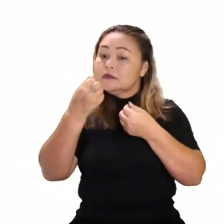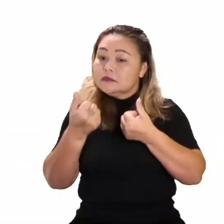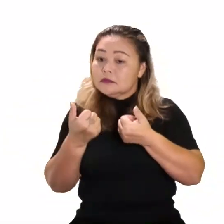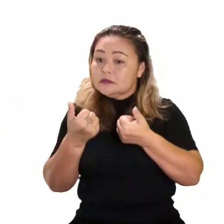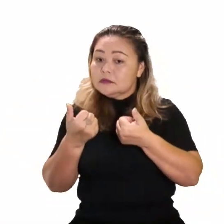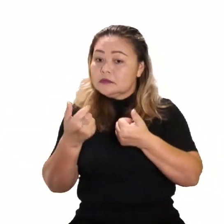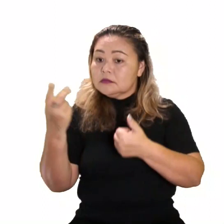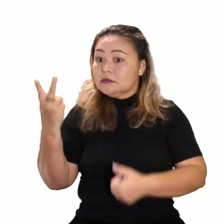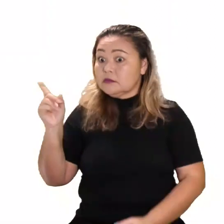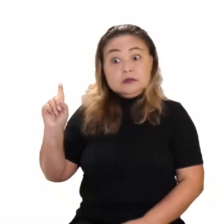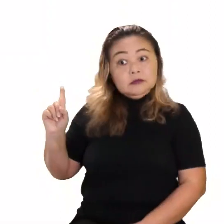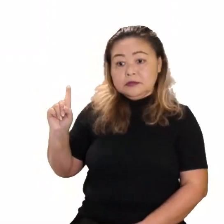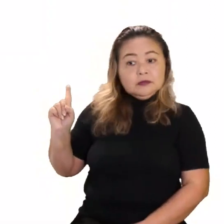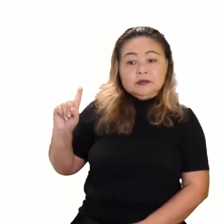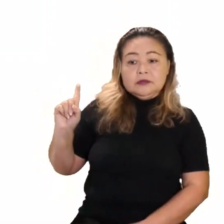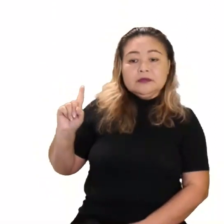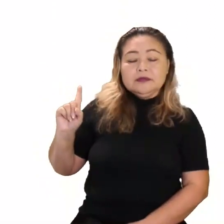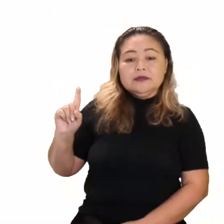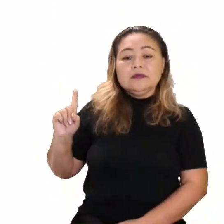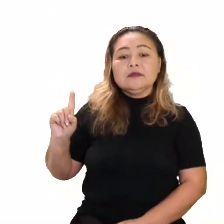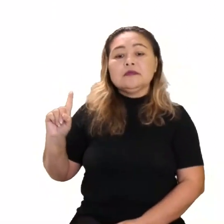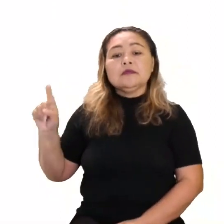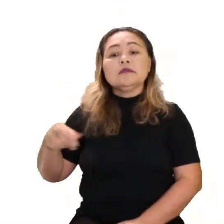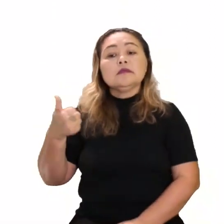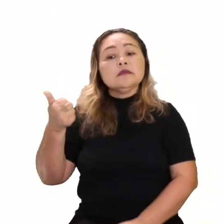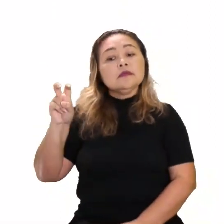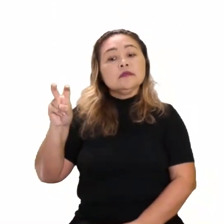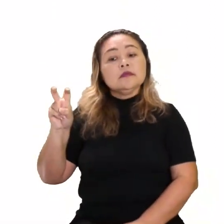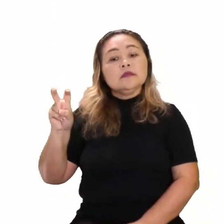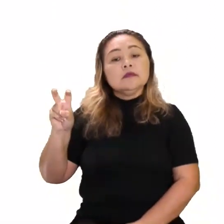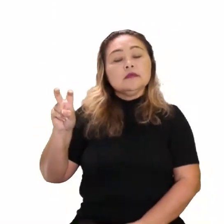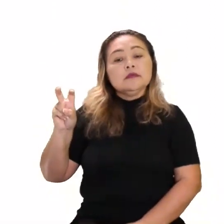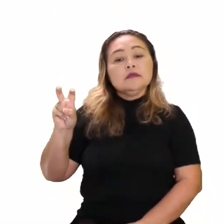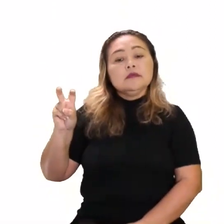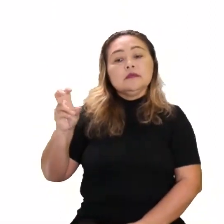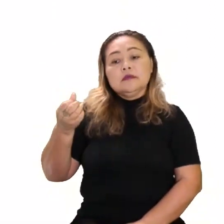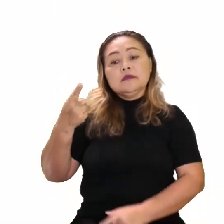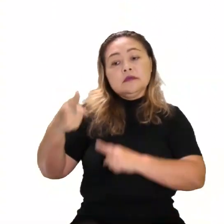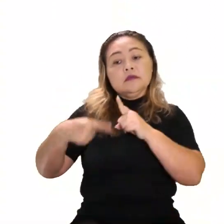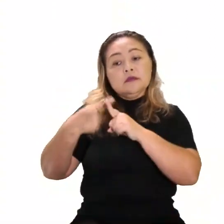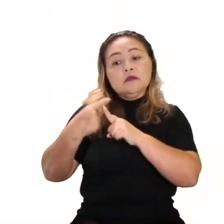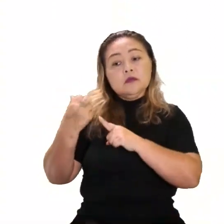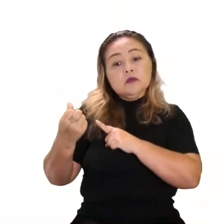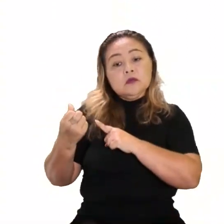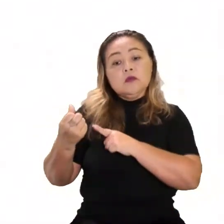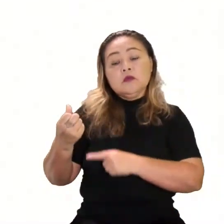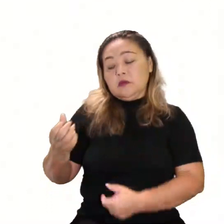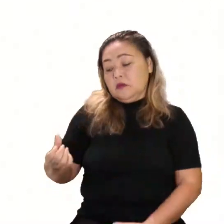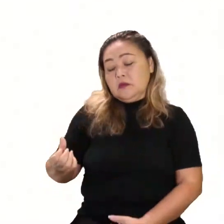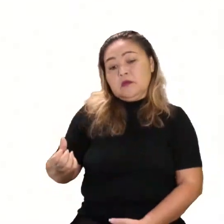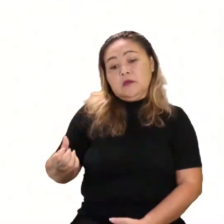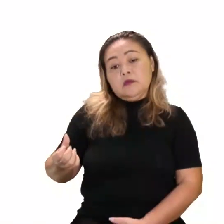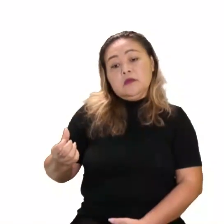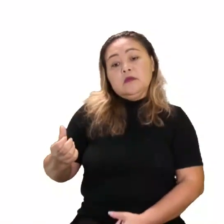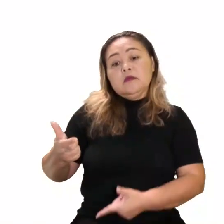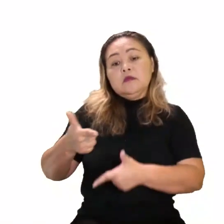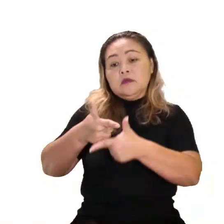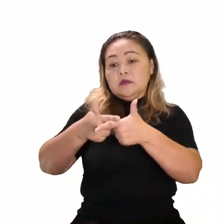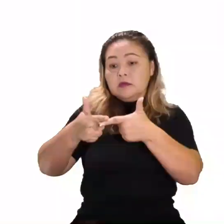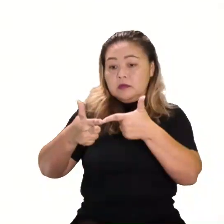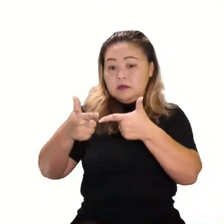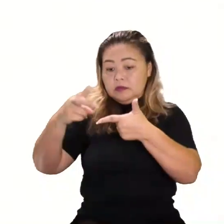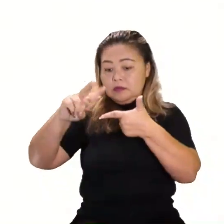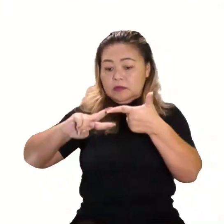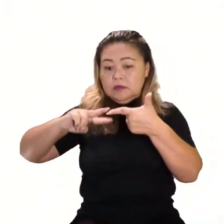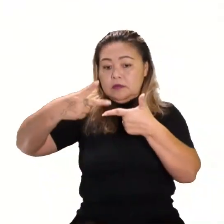aí? Não avançamos ainda não, né? Não. 3 vezes 5? 15. 15. 6 vezes 1? 6. Multiplica o de cima com o